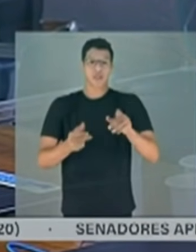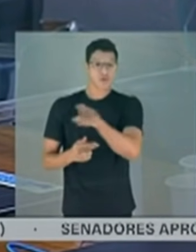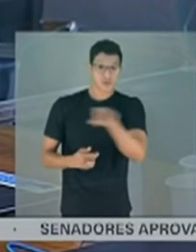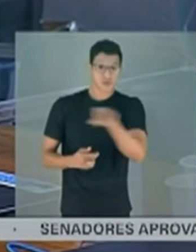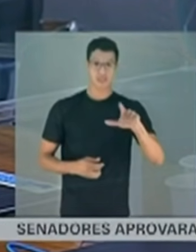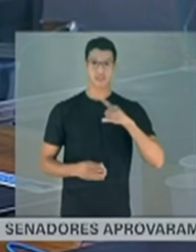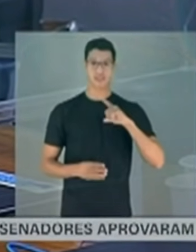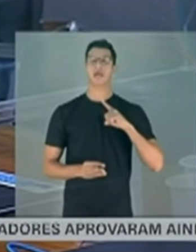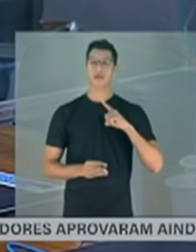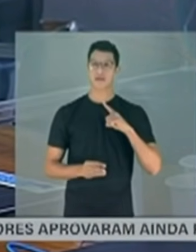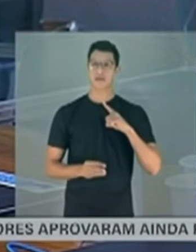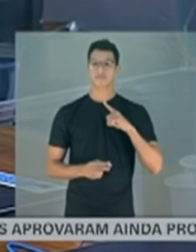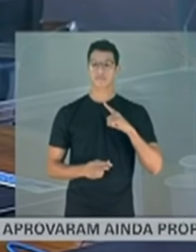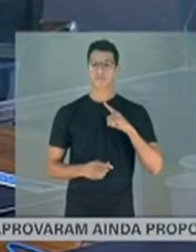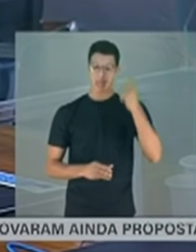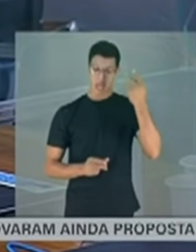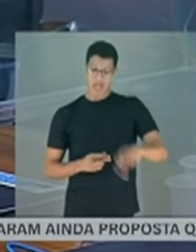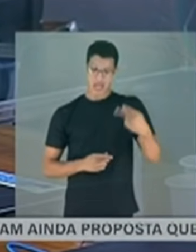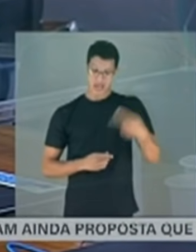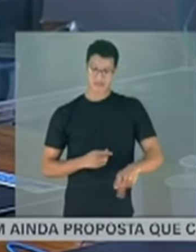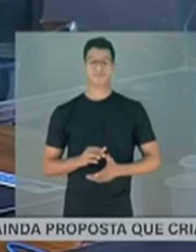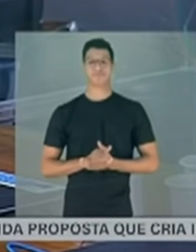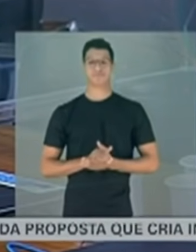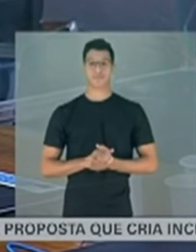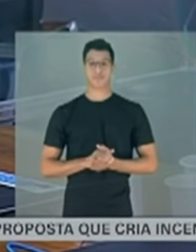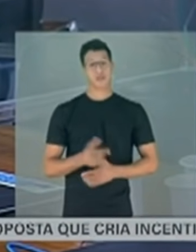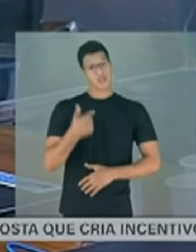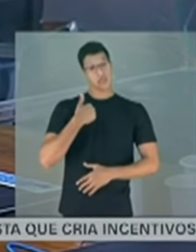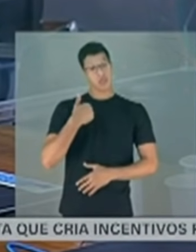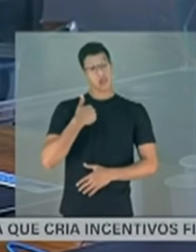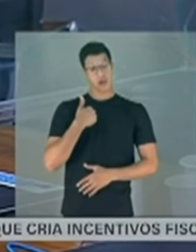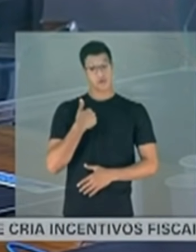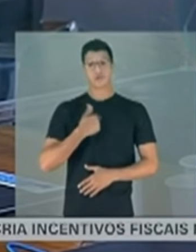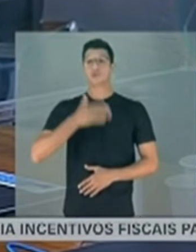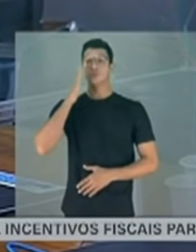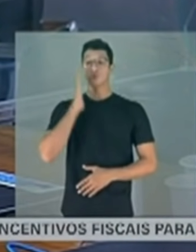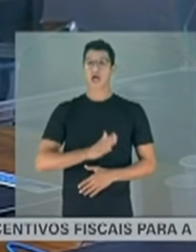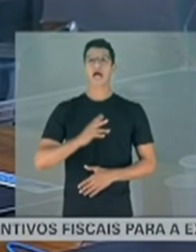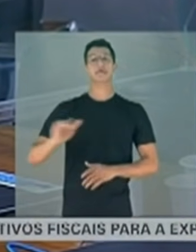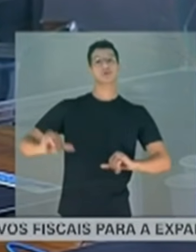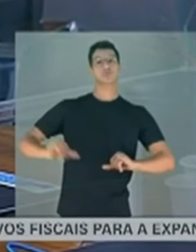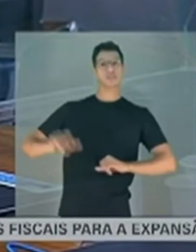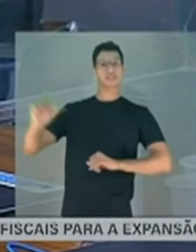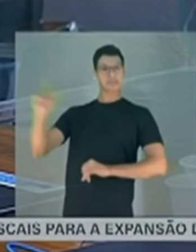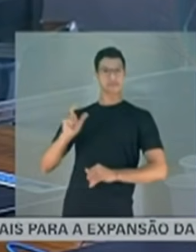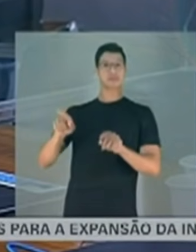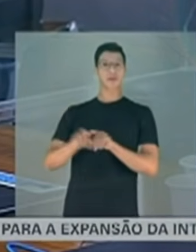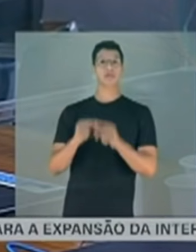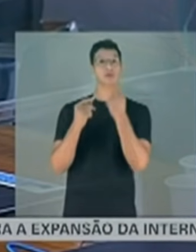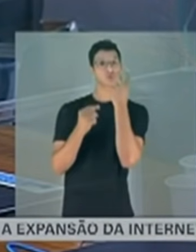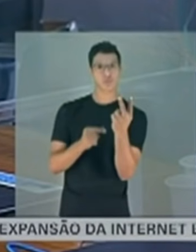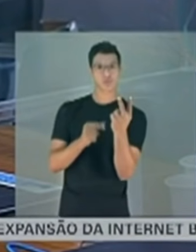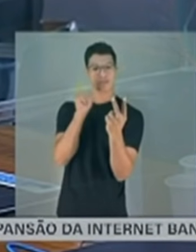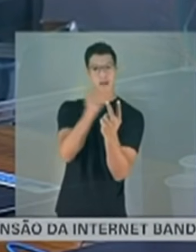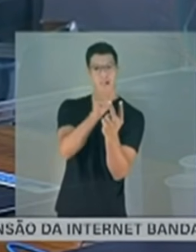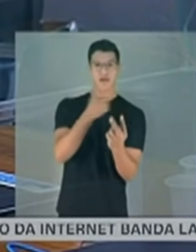têm tido aqui. E eu já fui vítima de duas colocações